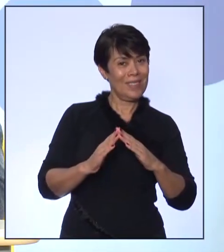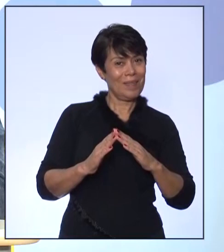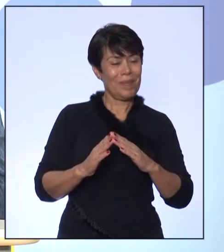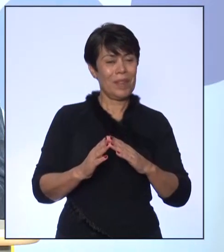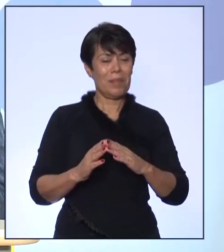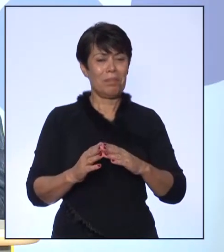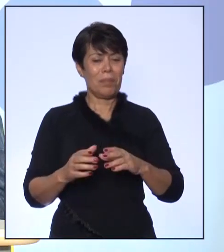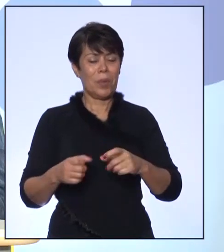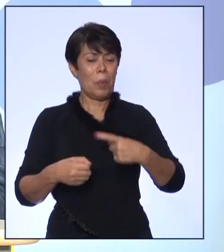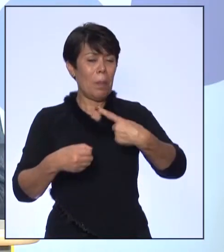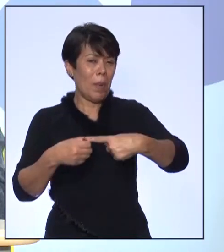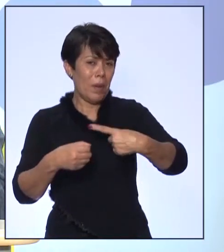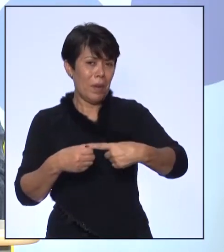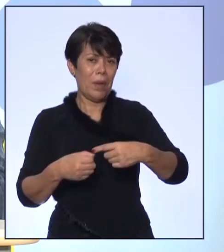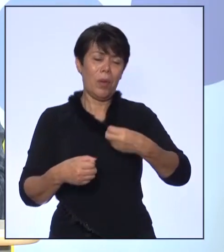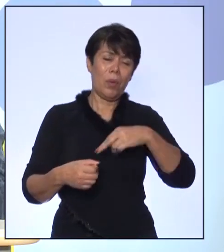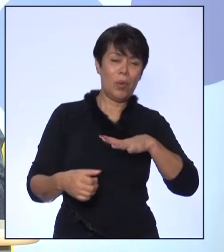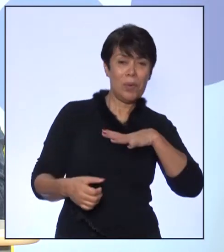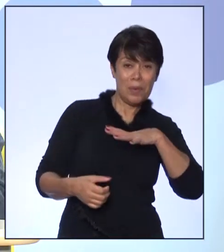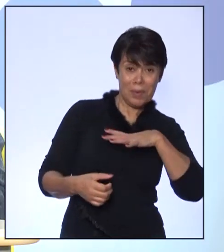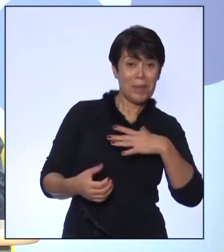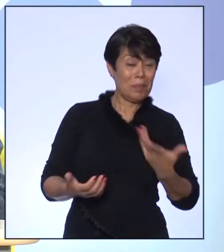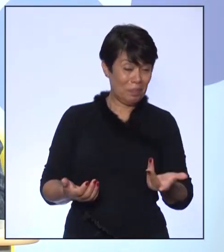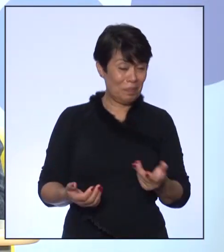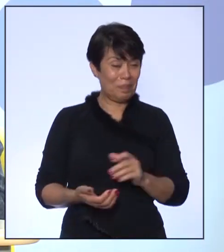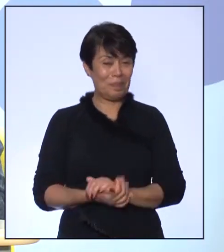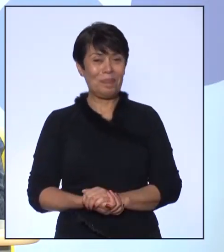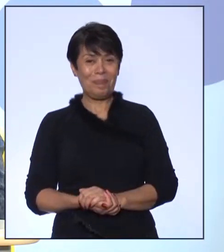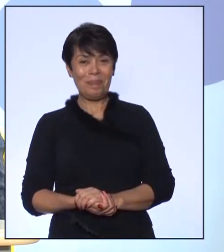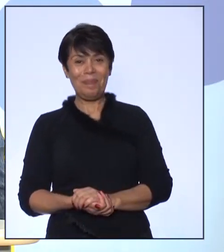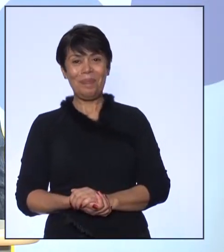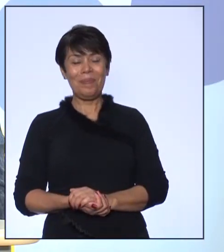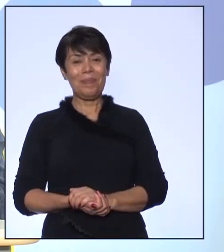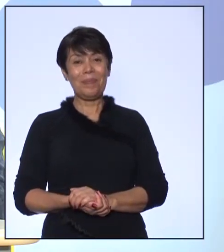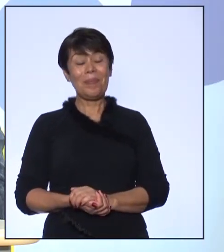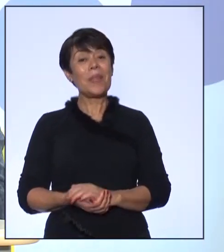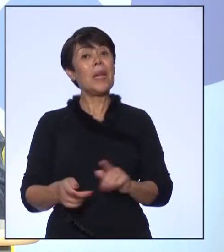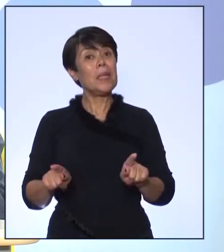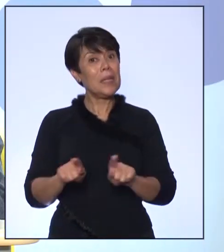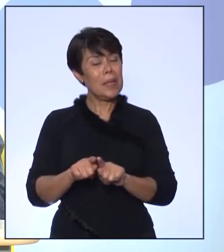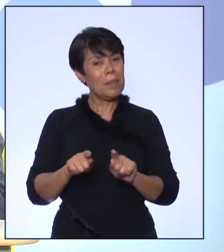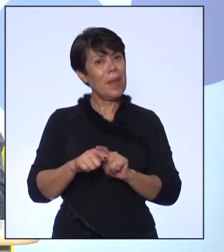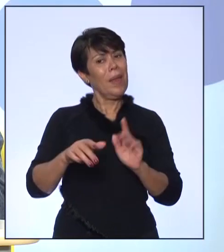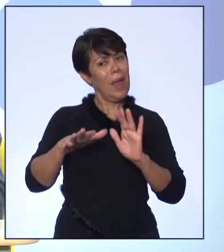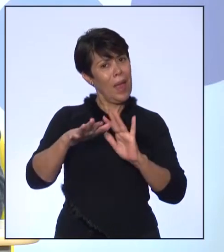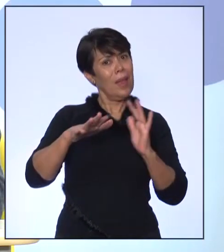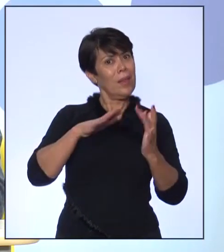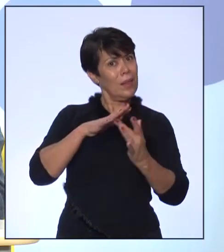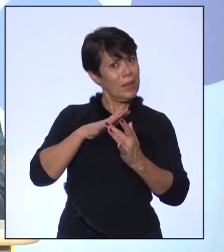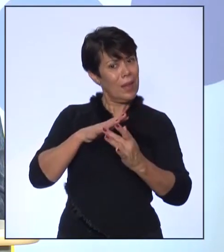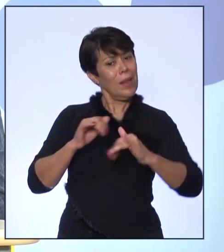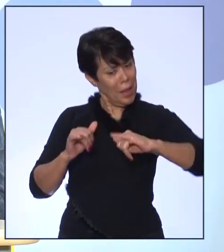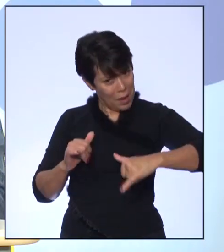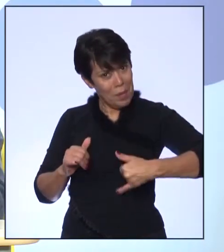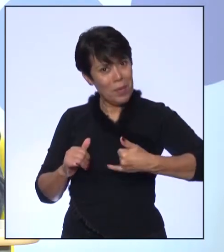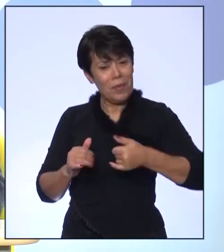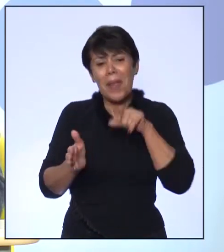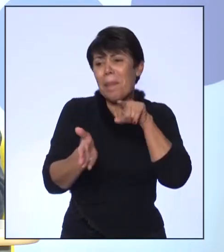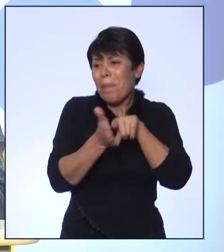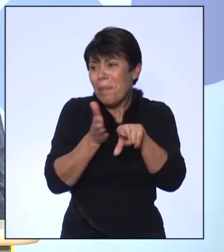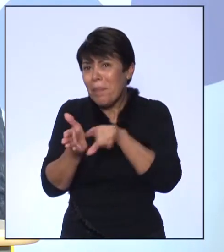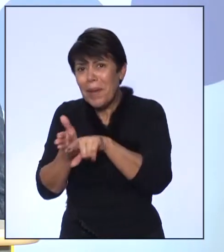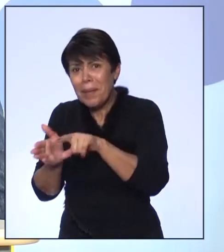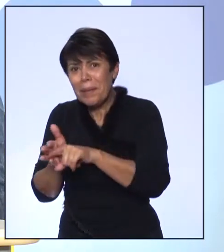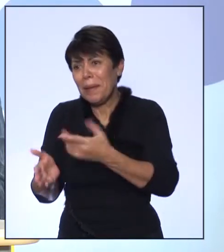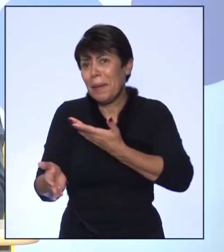seu bairro, na sua cidade, né? Tá? Usem também a rede social, claro, né? E perguntem aos amigos, aos